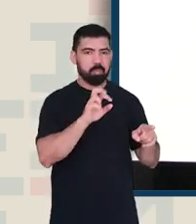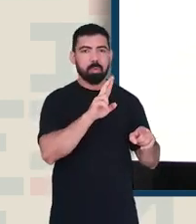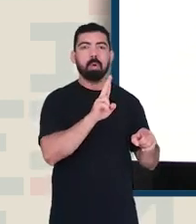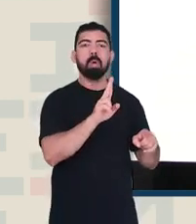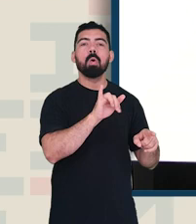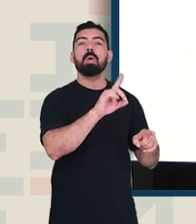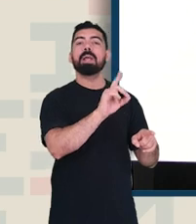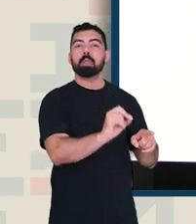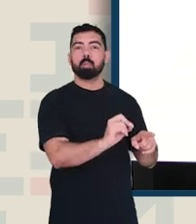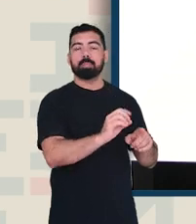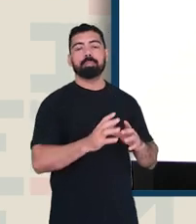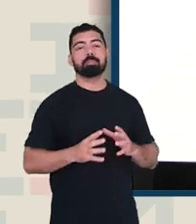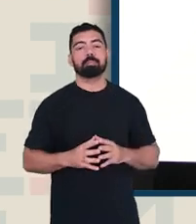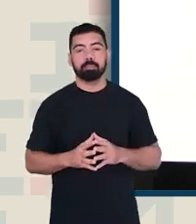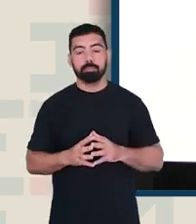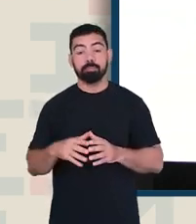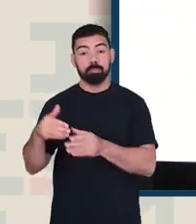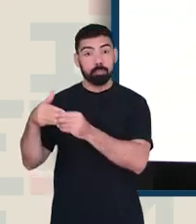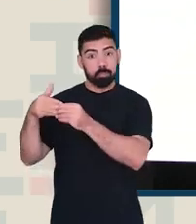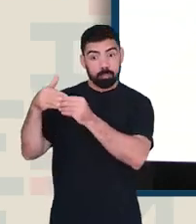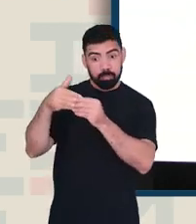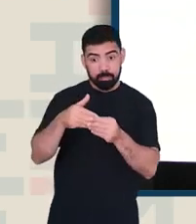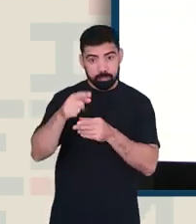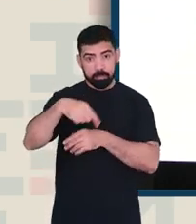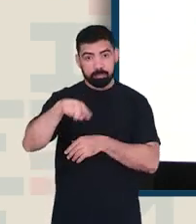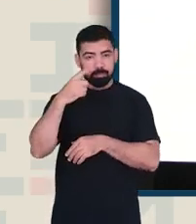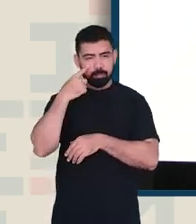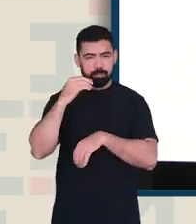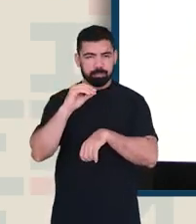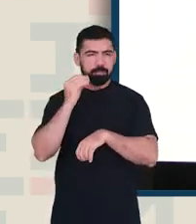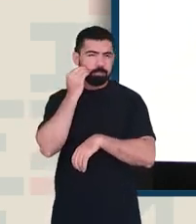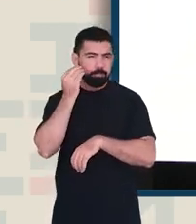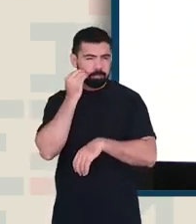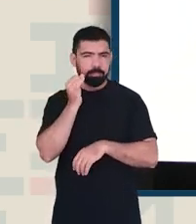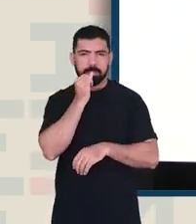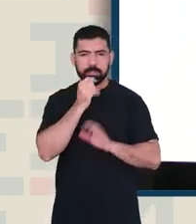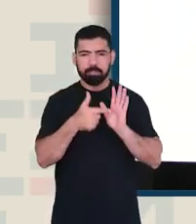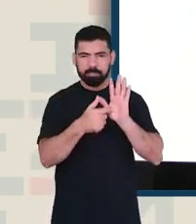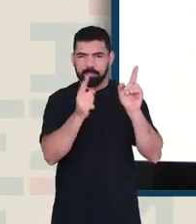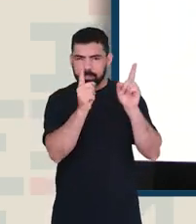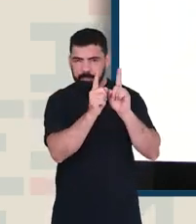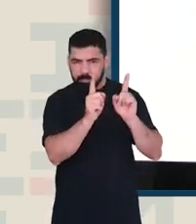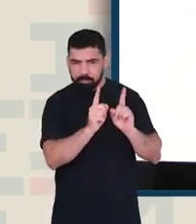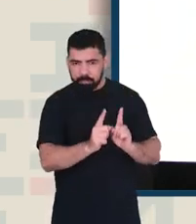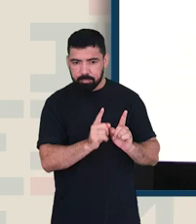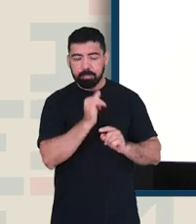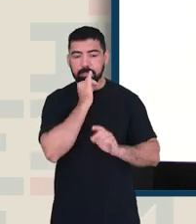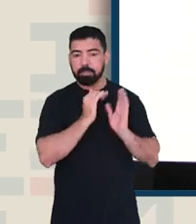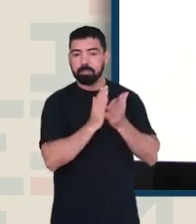ruído. Eu trouxe aqui alguns exemplos curtinhos